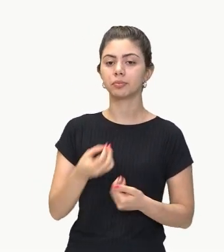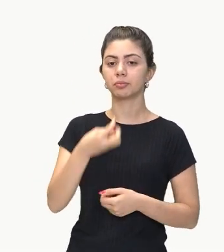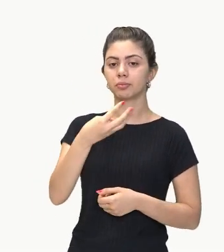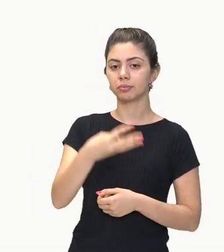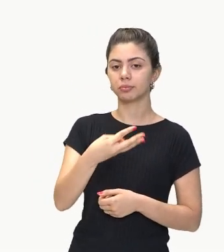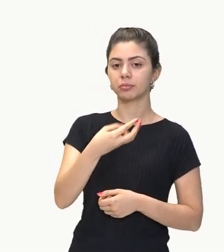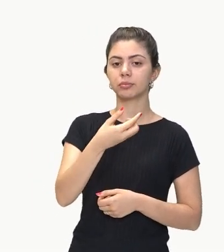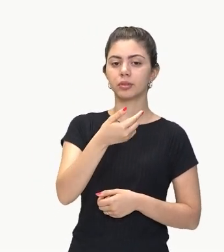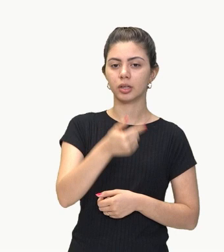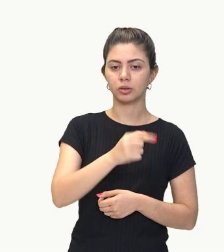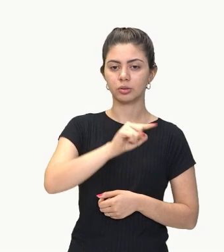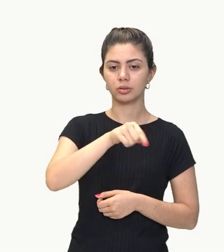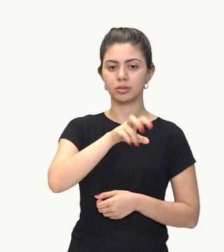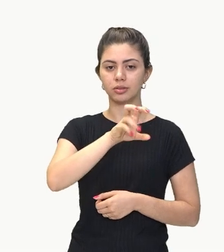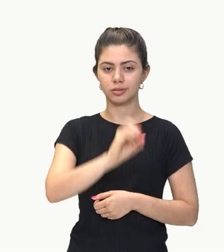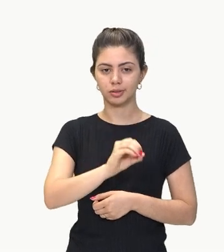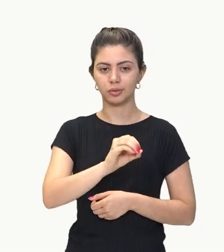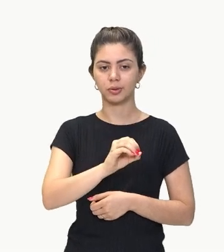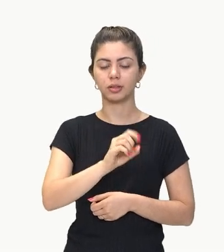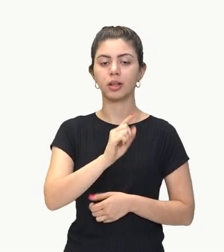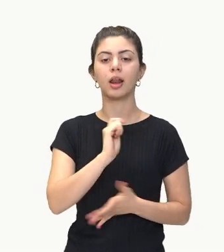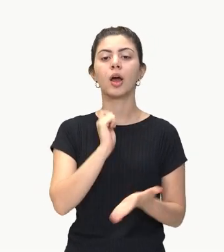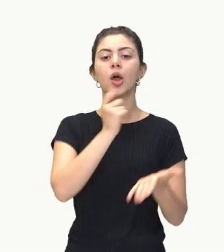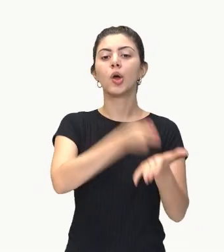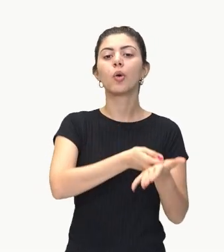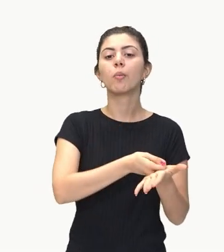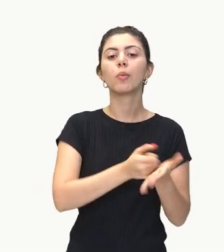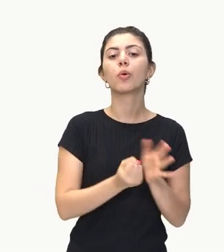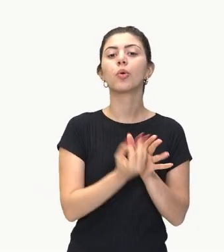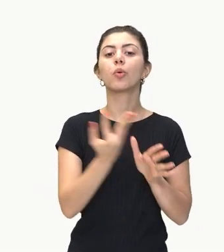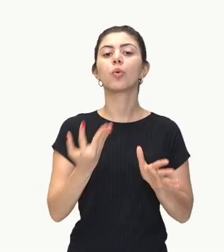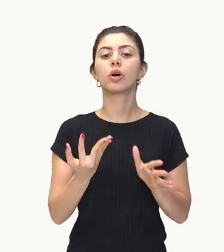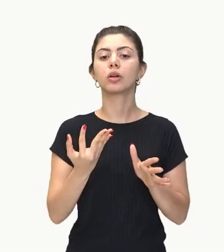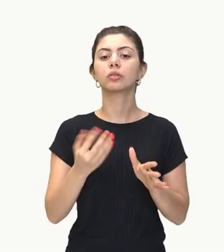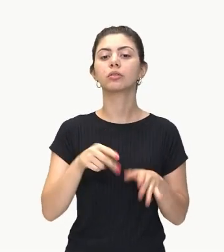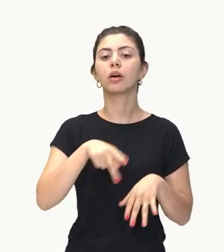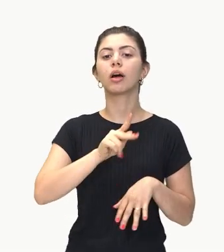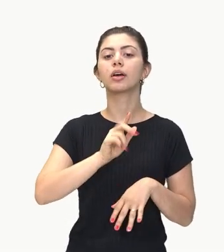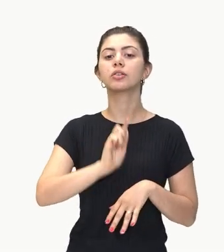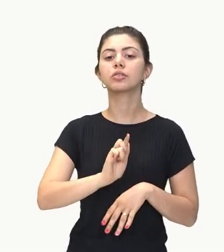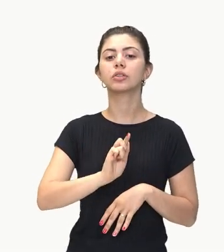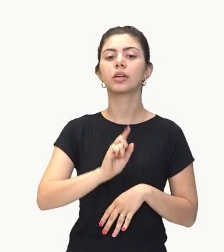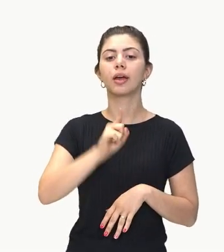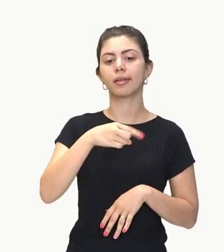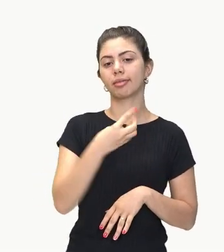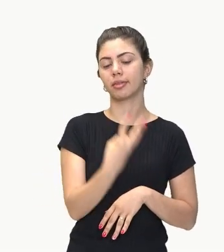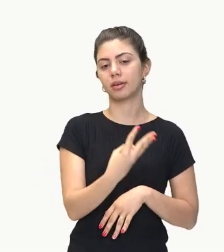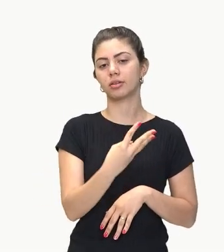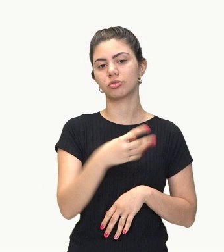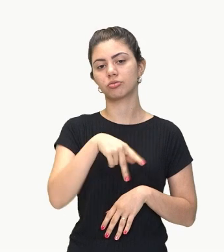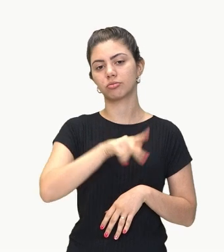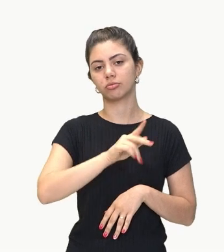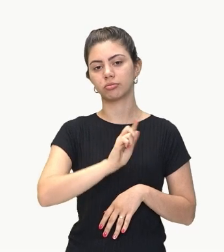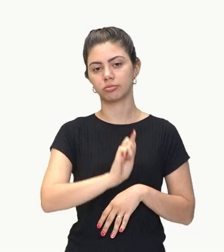quilo. E o Tiago comprou quantos quilos? Ele comprou 3 quilos.